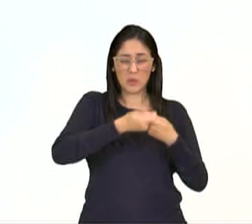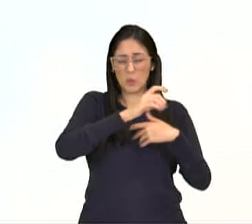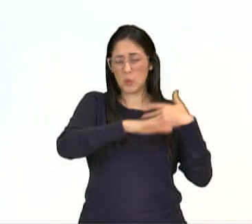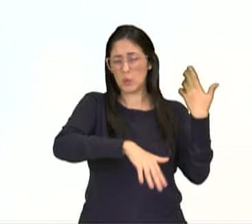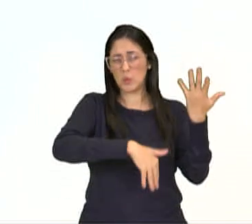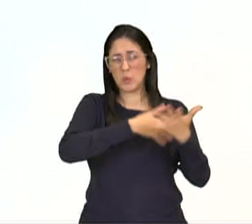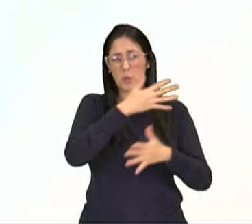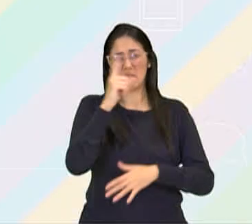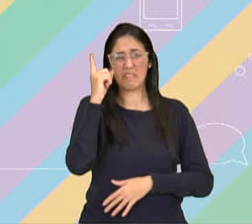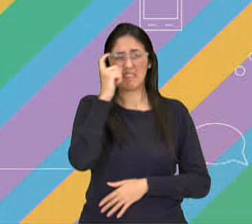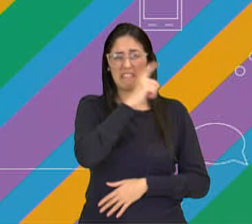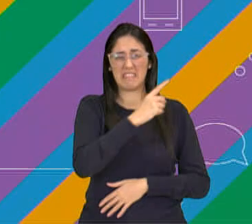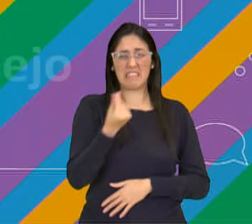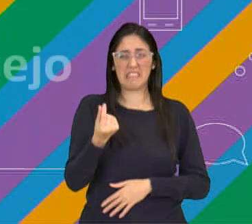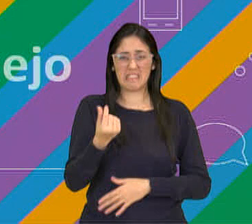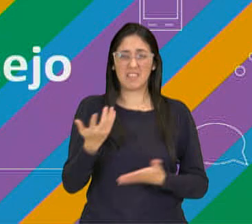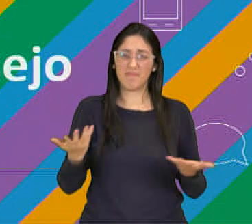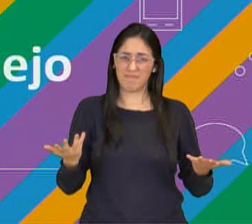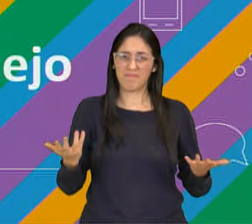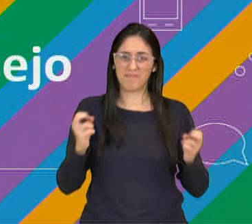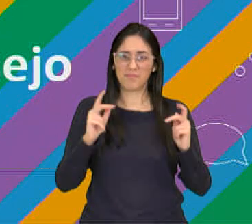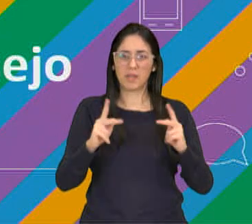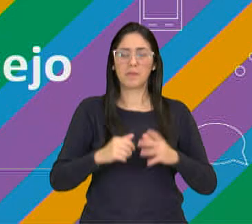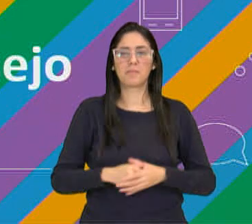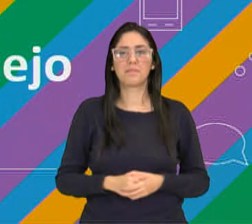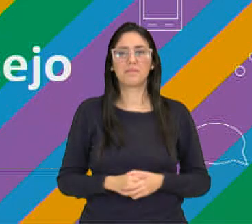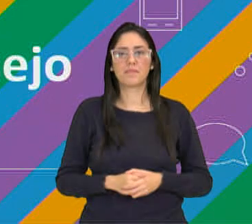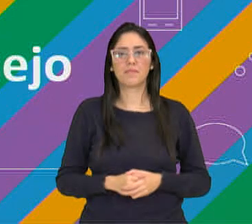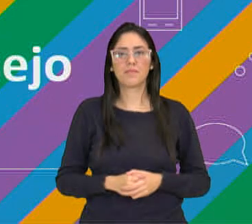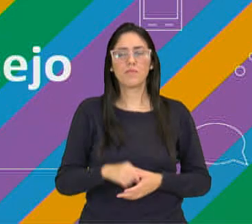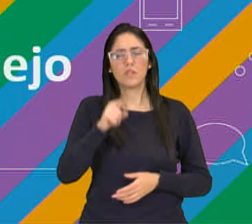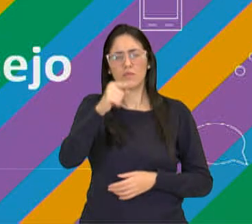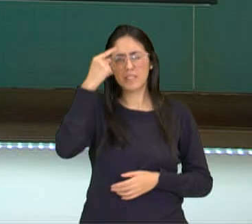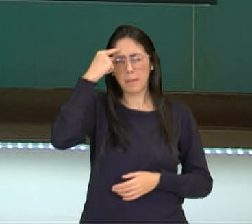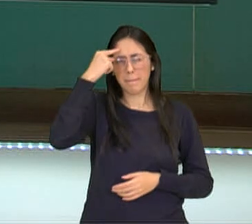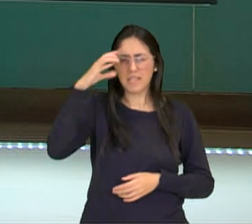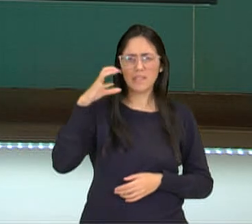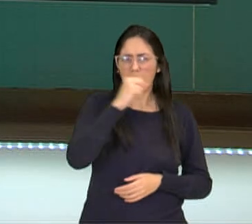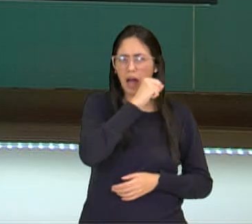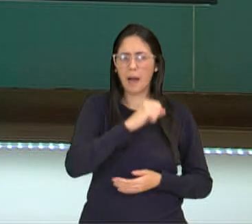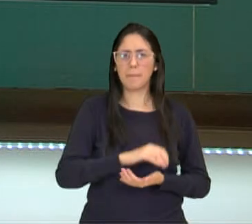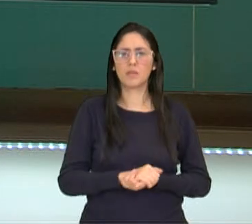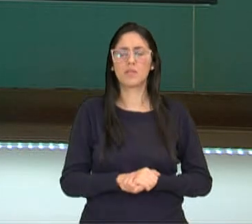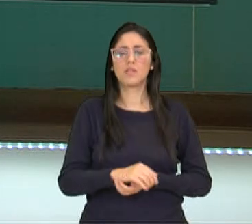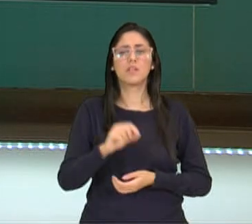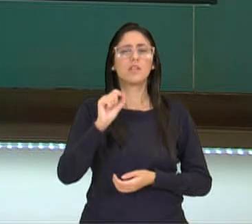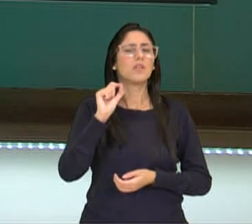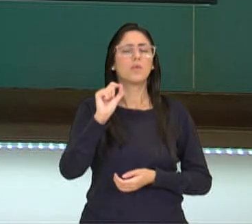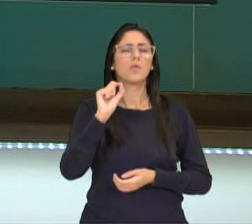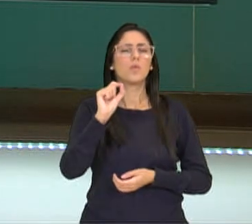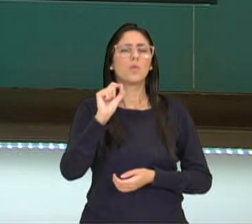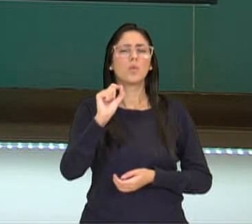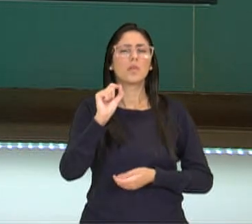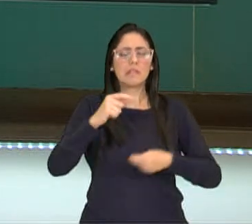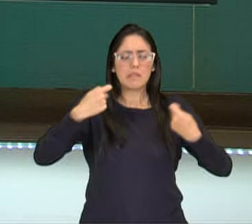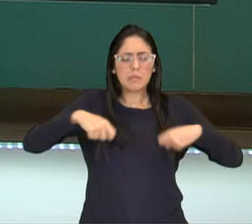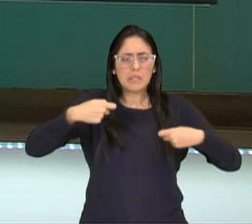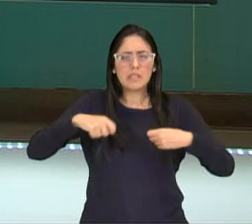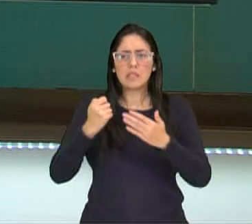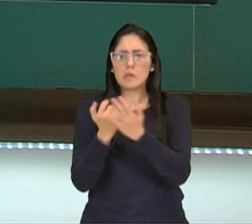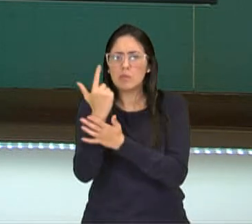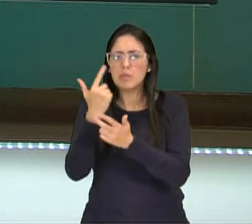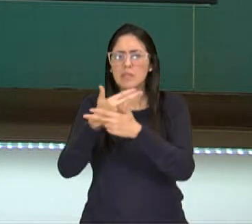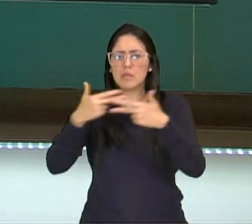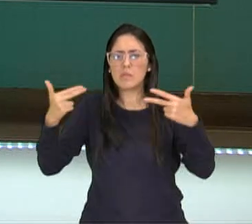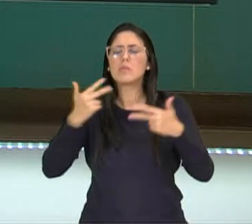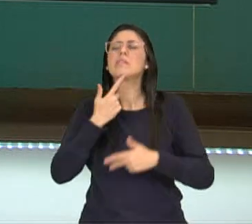verdadeira bagunça. Tranquilo, gente? Então vamos lá. Pense rápido. Qual a necessidade e desejo de consumo que você